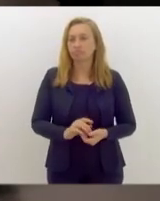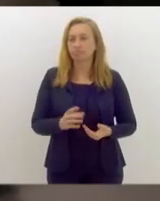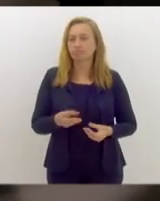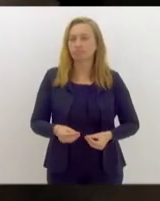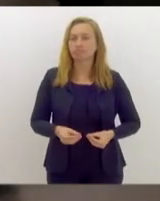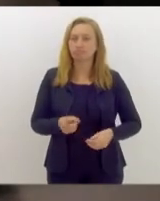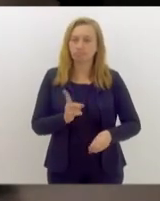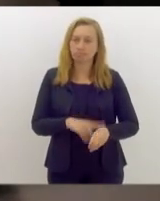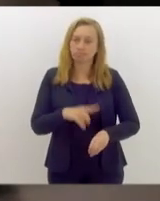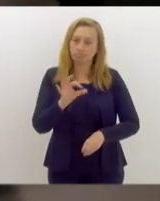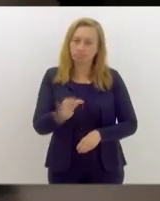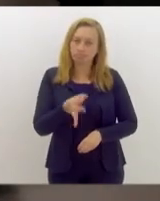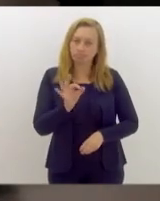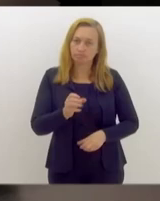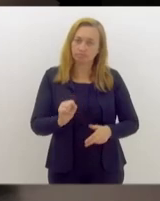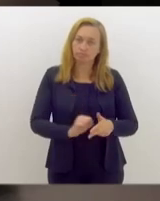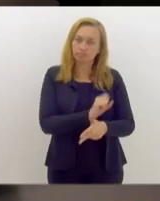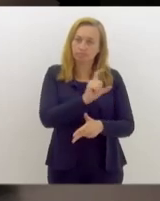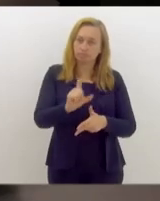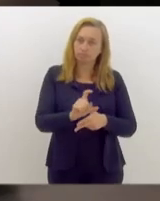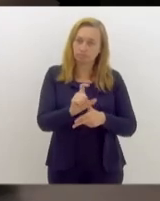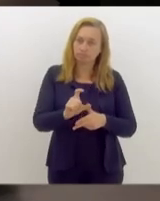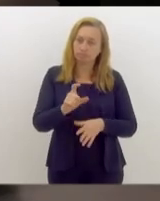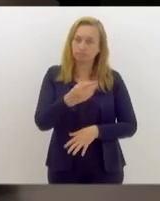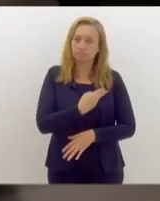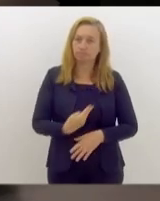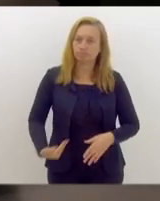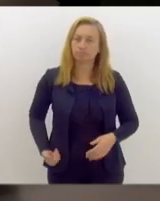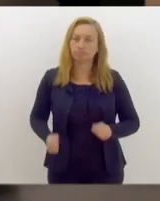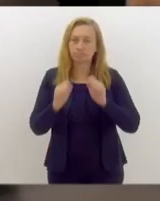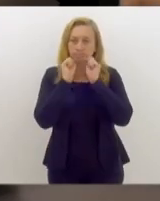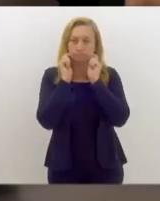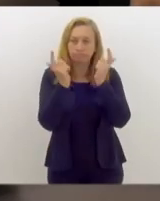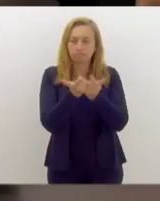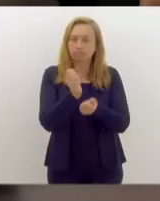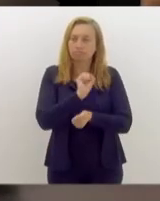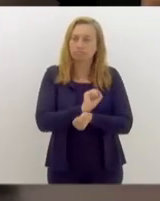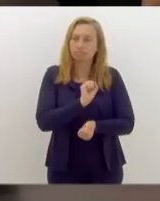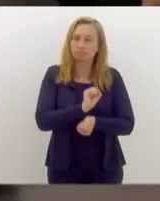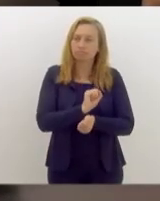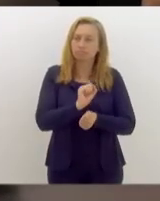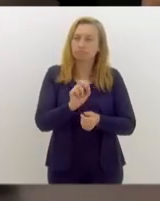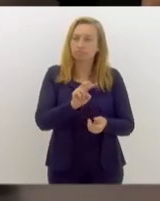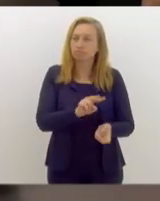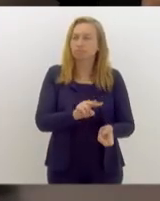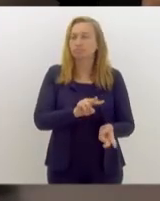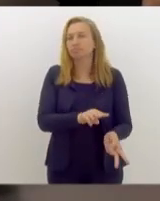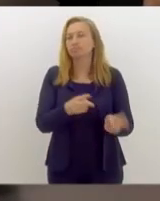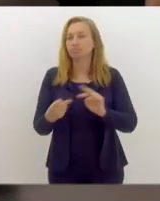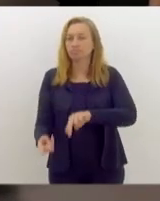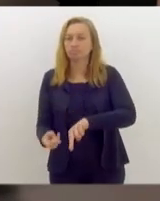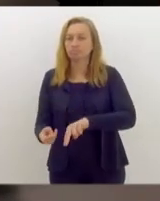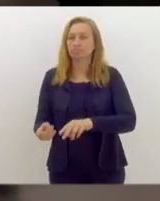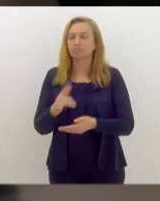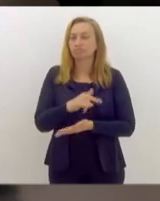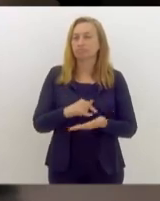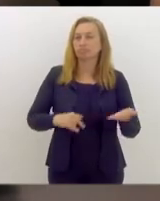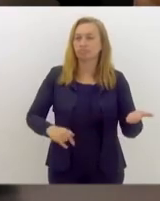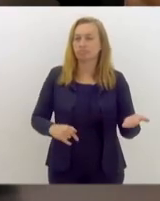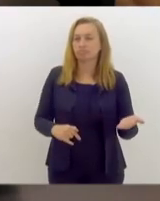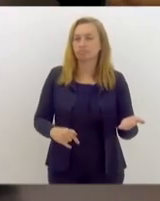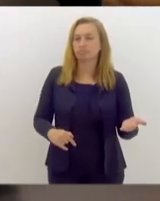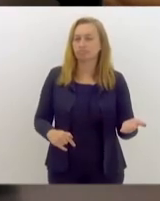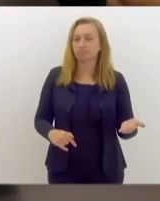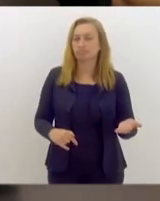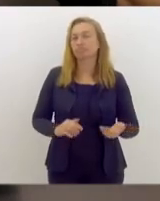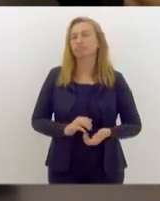do prazo ao executivo do governo, e a Alerj ficou aguardando o encaminhamento deste documento, a